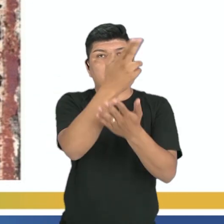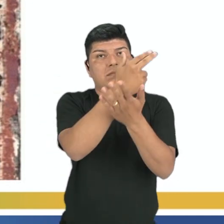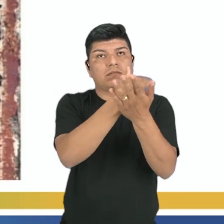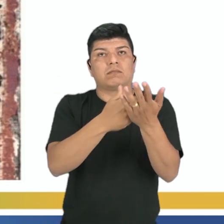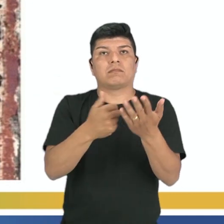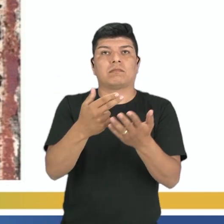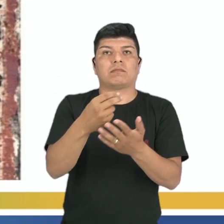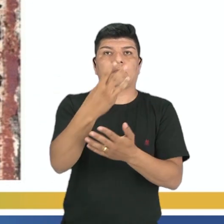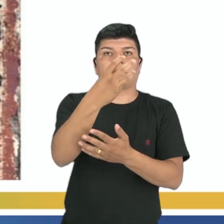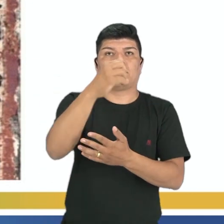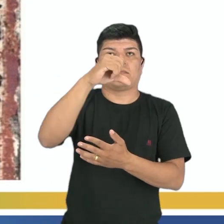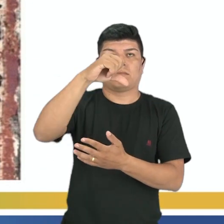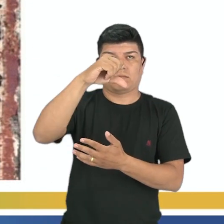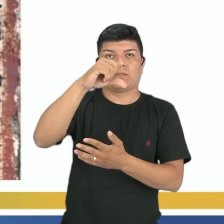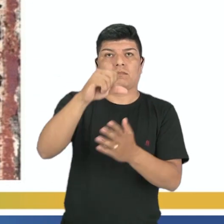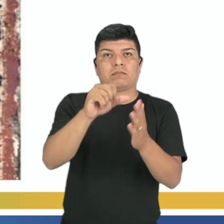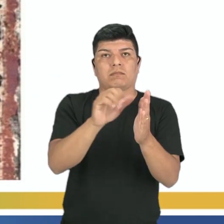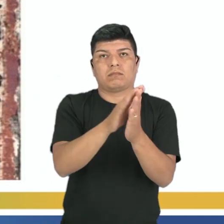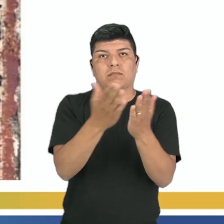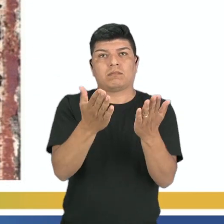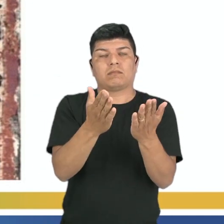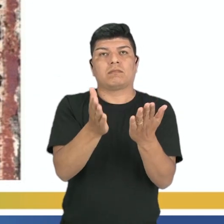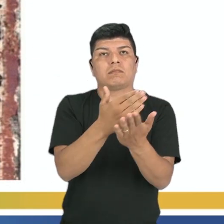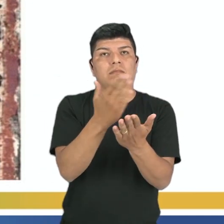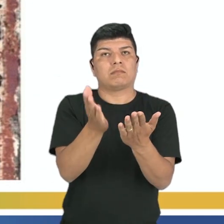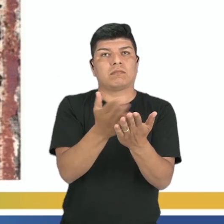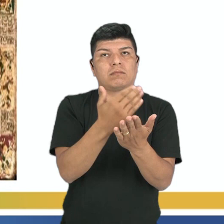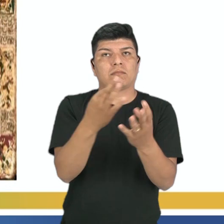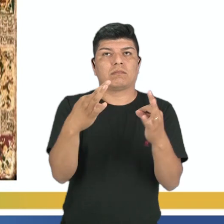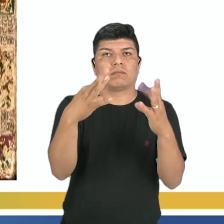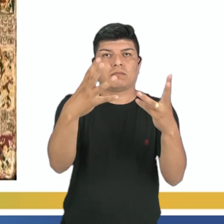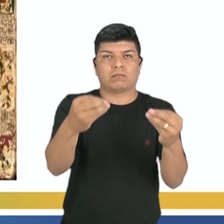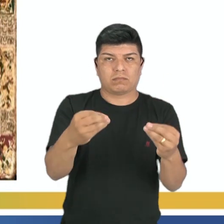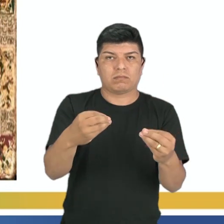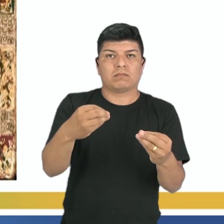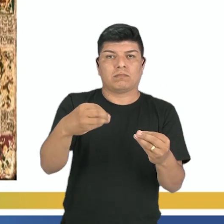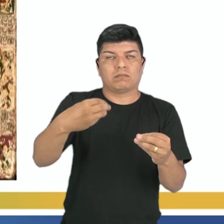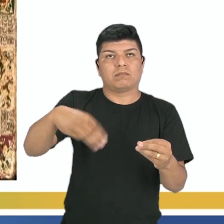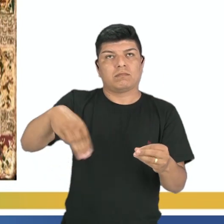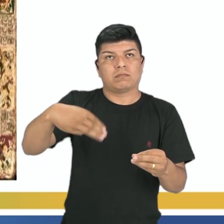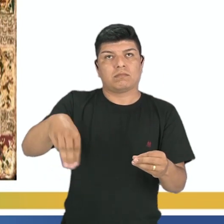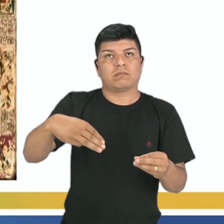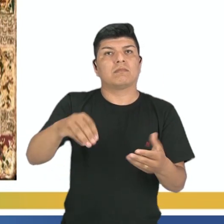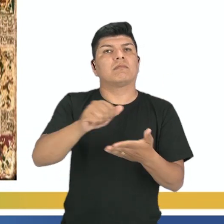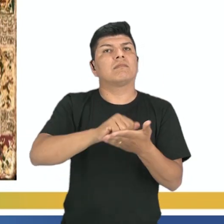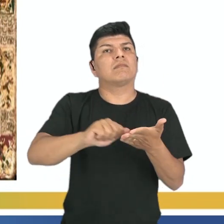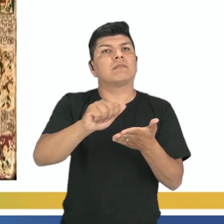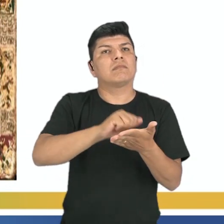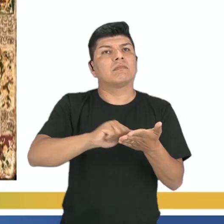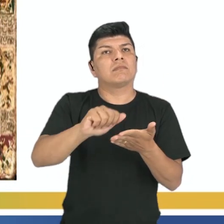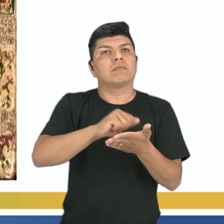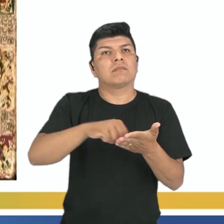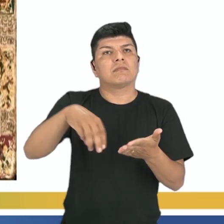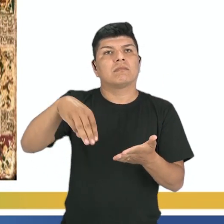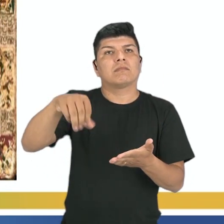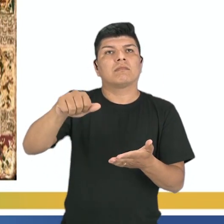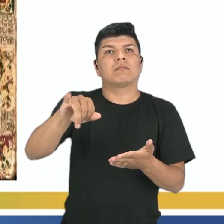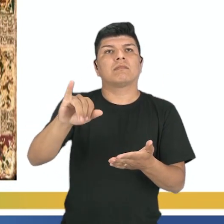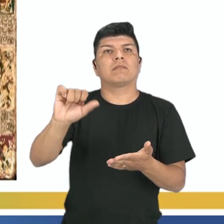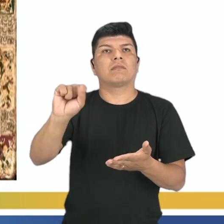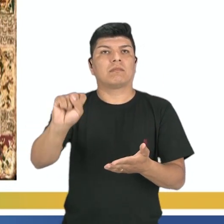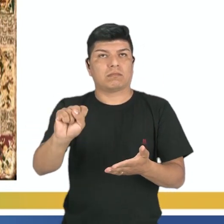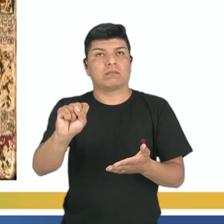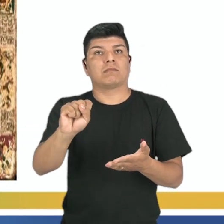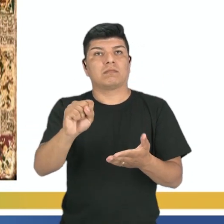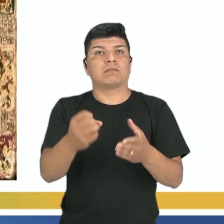tem 39 páginas ou folhas. Então, tudo falando sobre matemática, tá, pessoal? E na escrita? Os maias também desenvolveram um